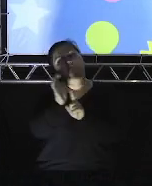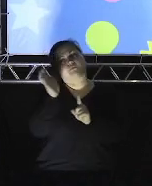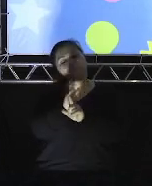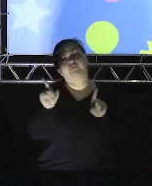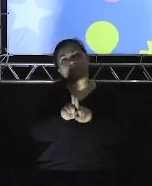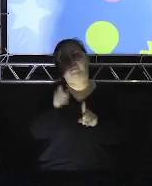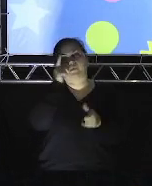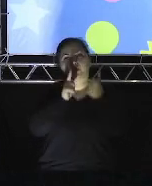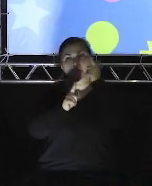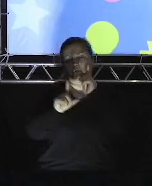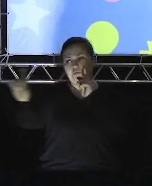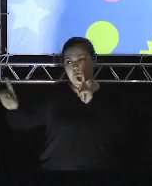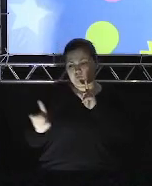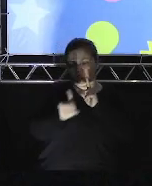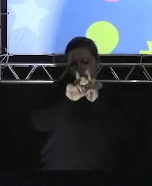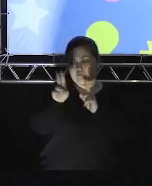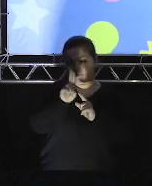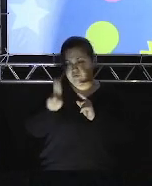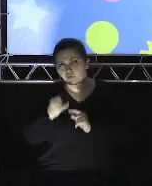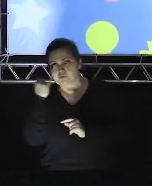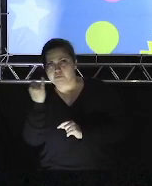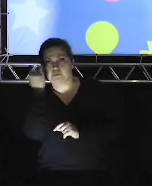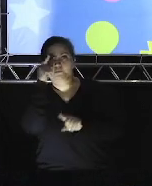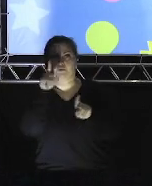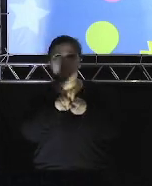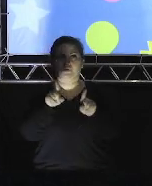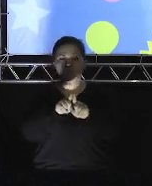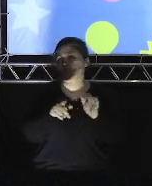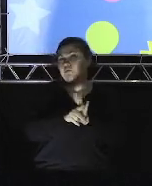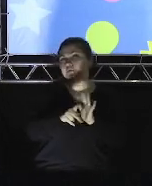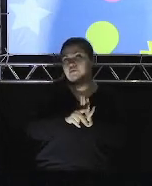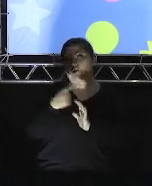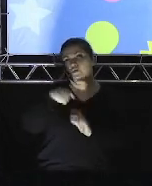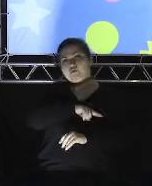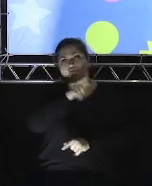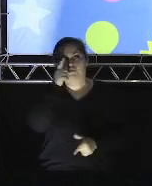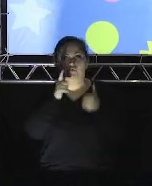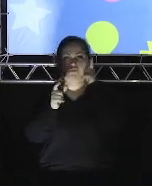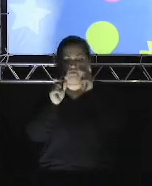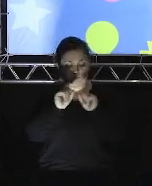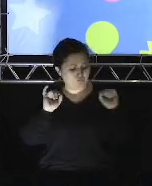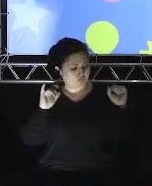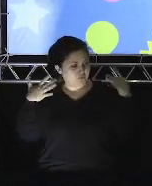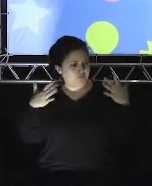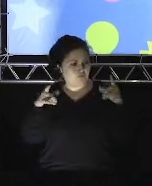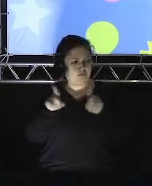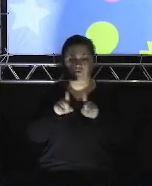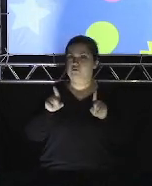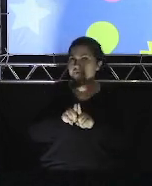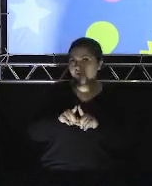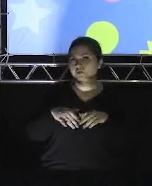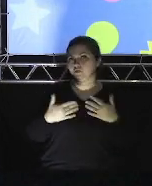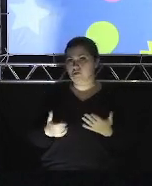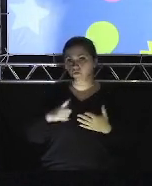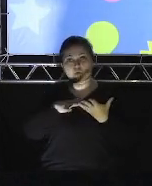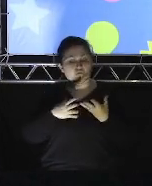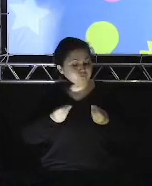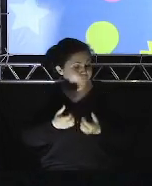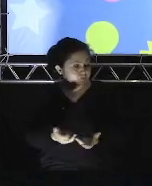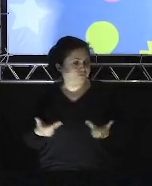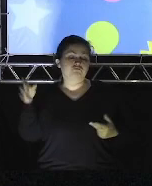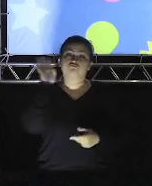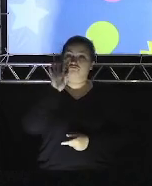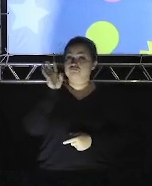para conseguir trazer nomes ali importantes, como Jürgen Appel, a gente conseguiu fazer um evento com ele. Então, teve bastante coisa